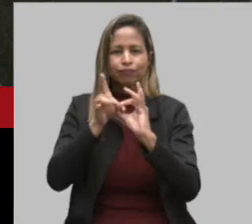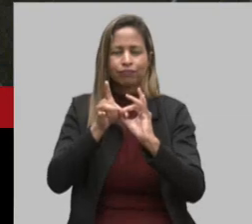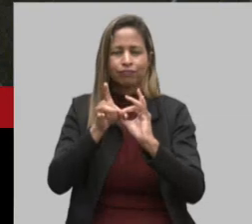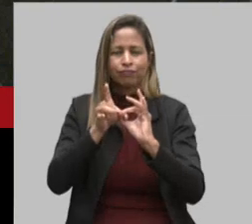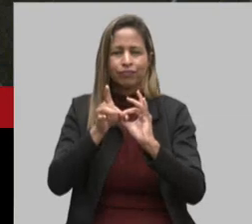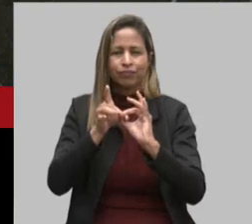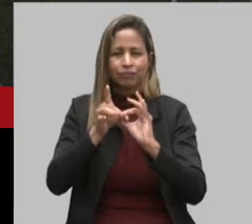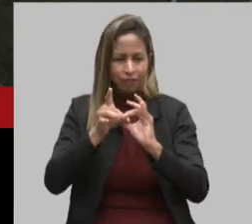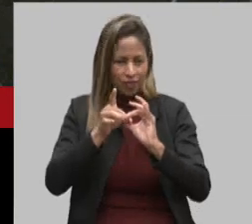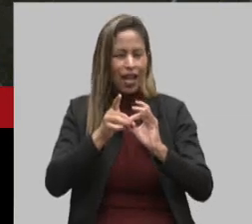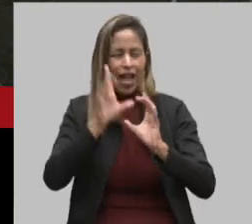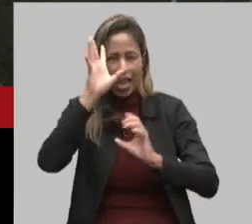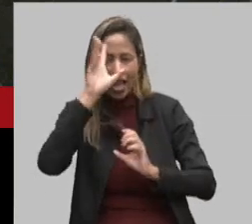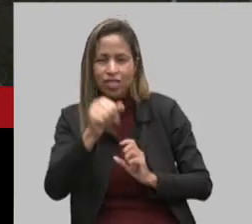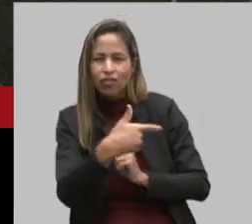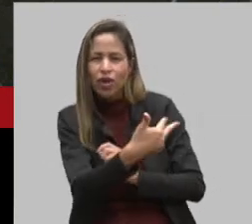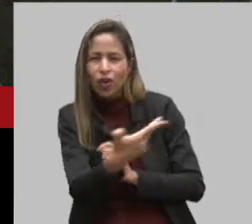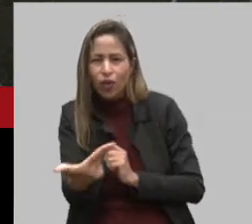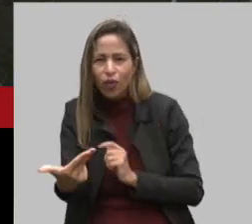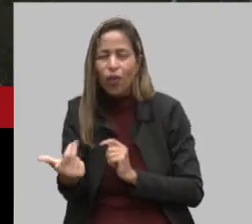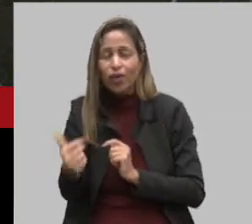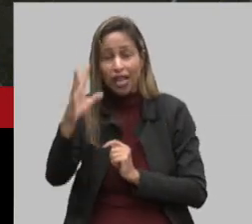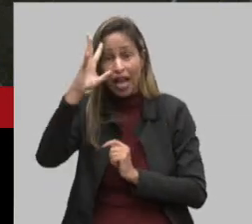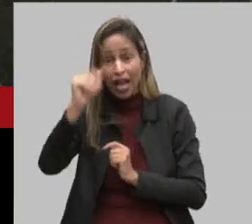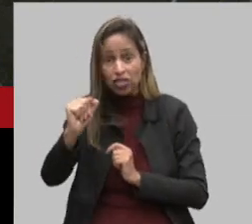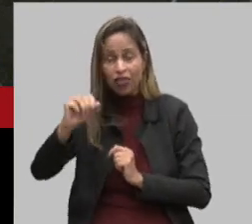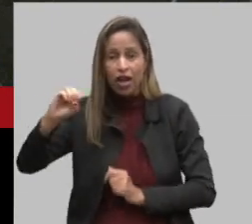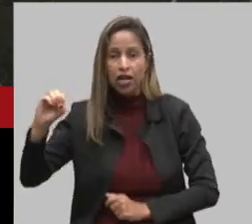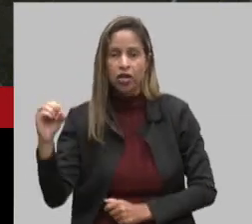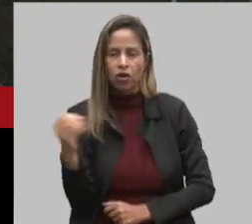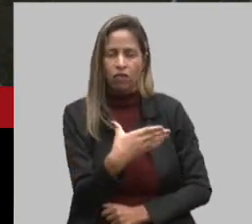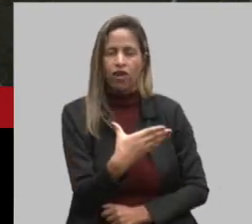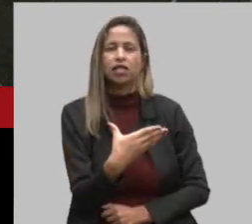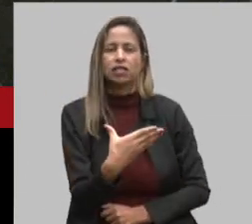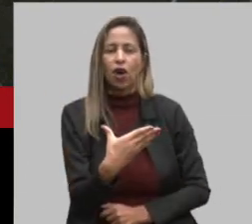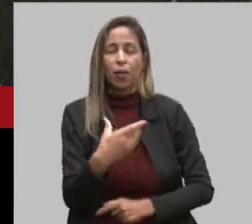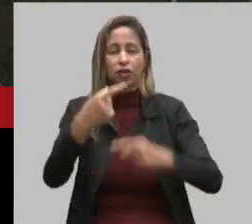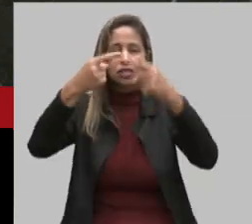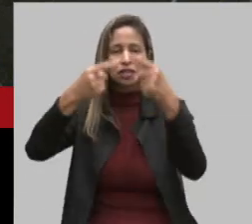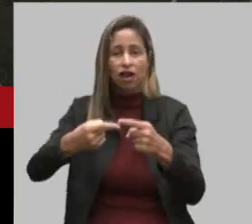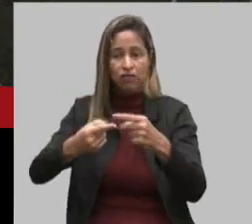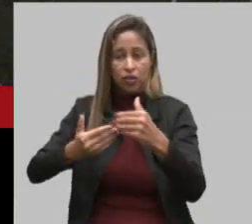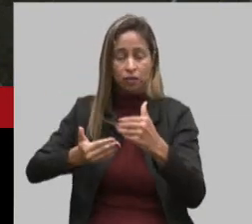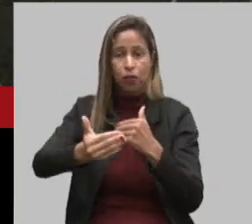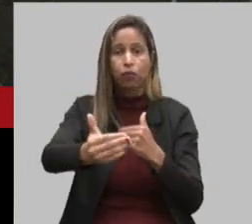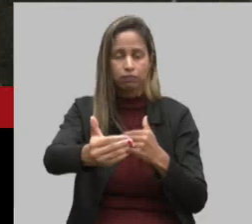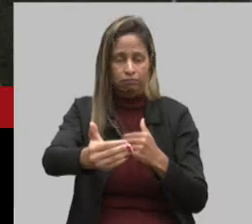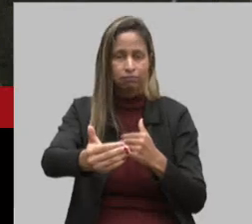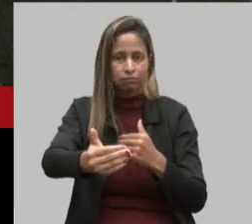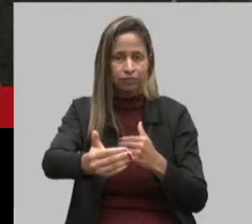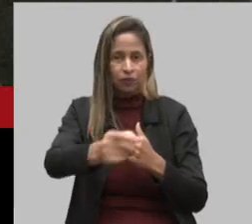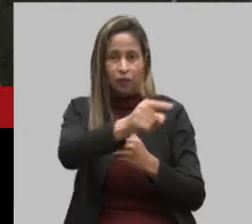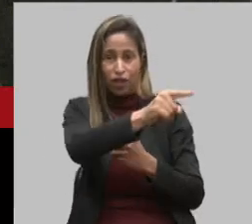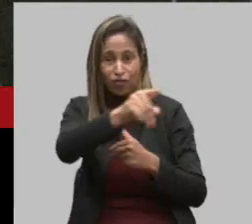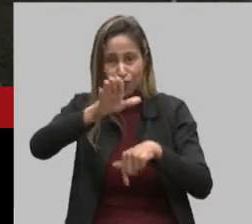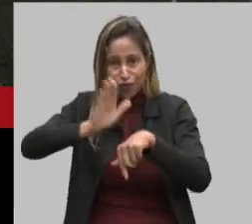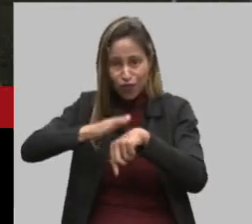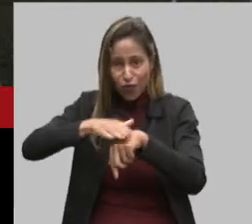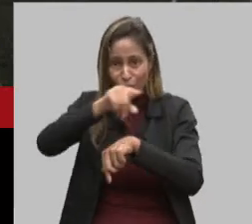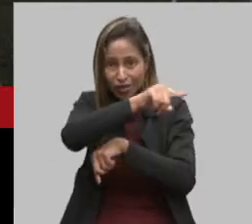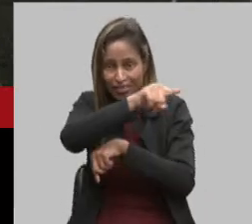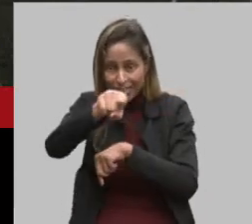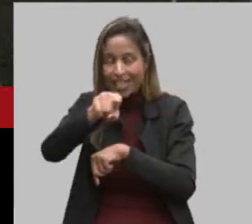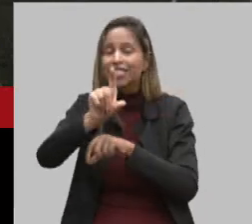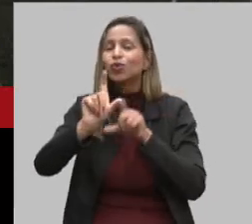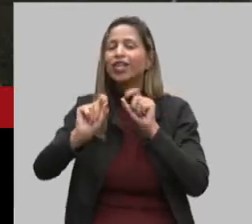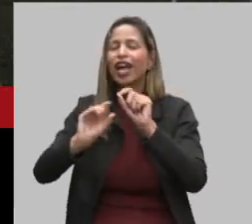conflitos e para a construção de soluções inovadoras para os desafios que enfrentamos vocês estão moldando